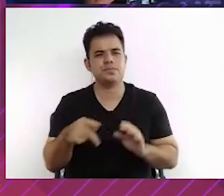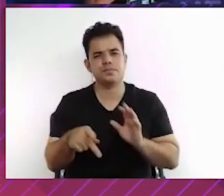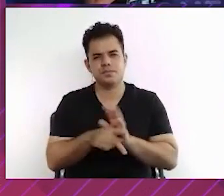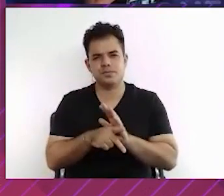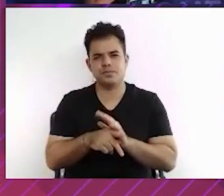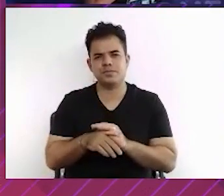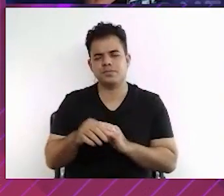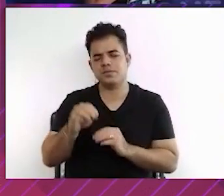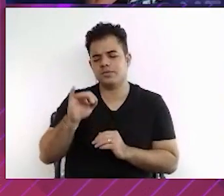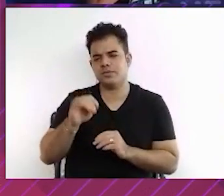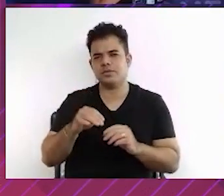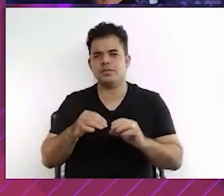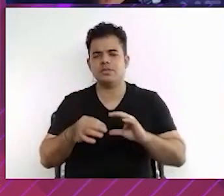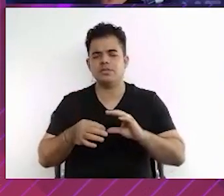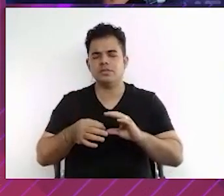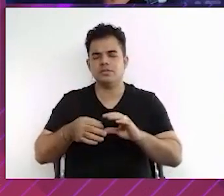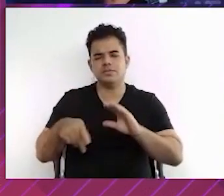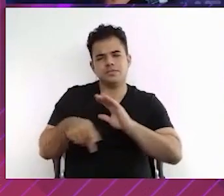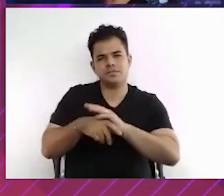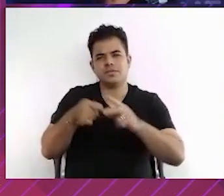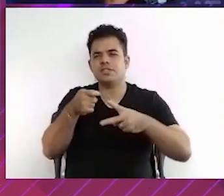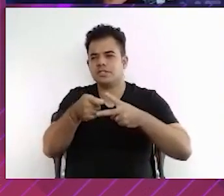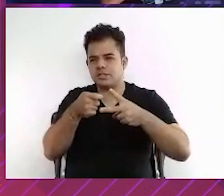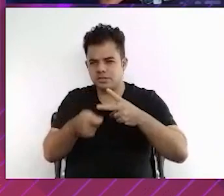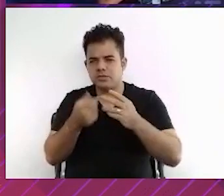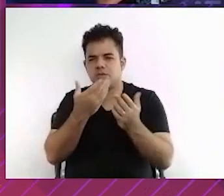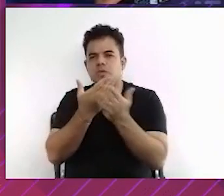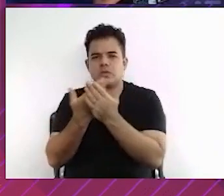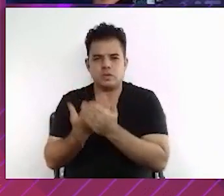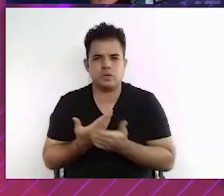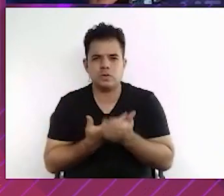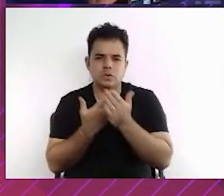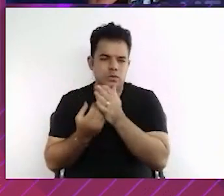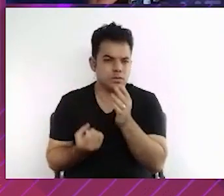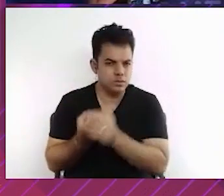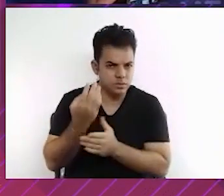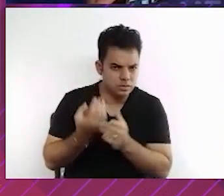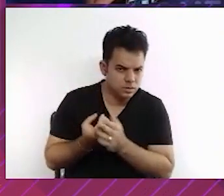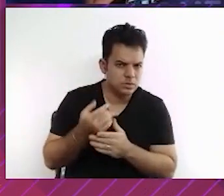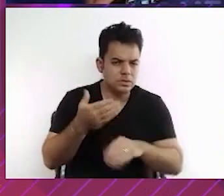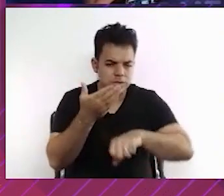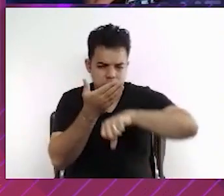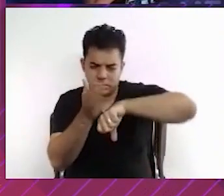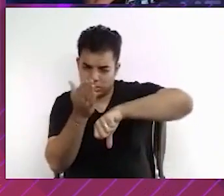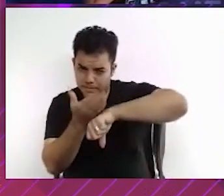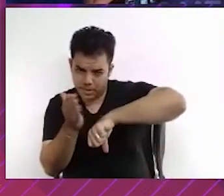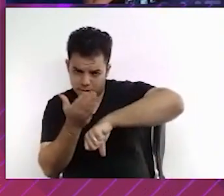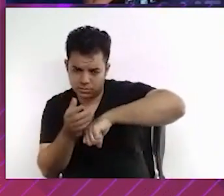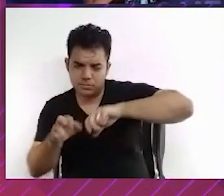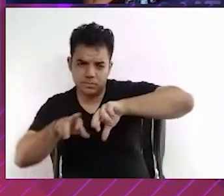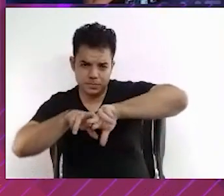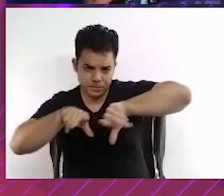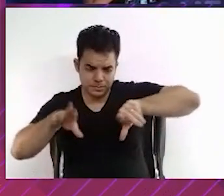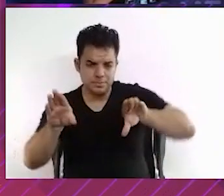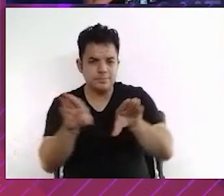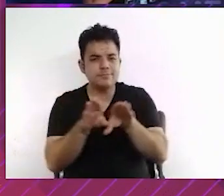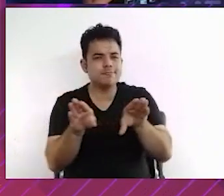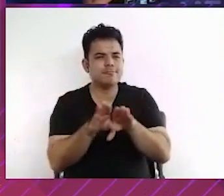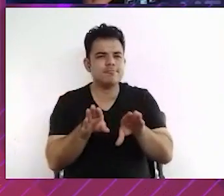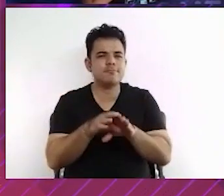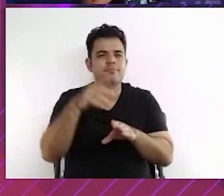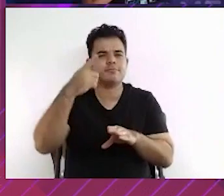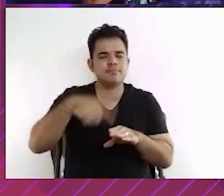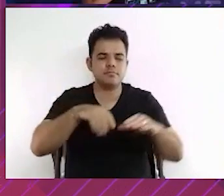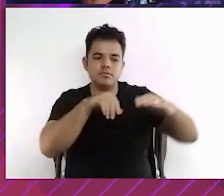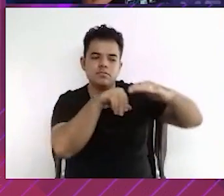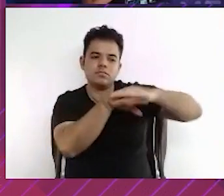SageMaker para fazer o treinamento, o pré-processamento, a inferência do modelo. E a gente estava armazenando